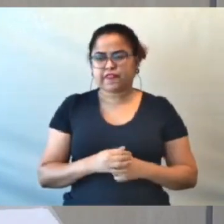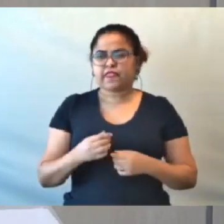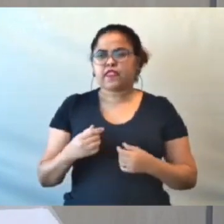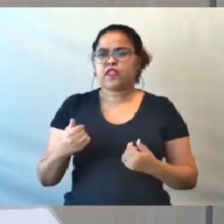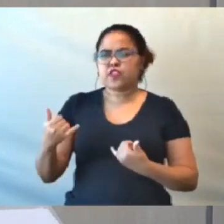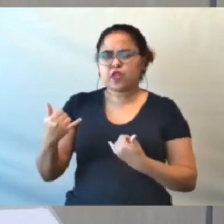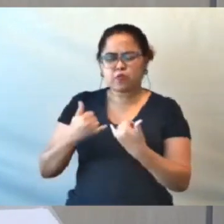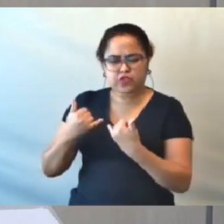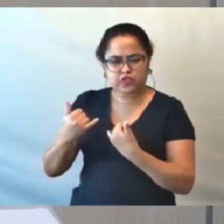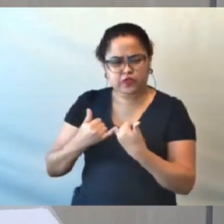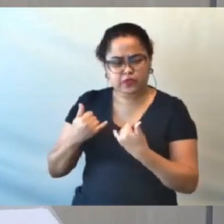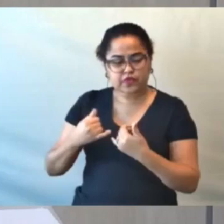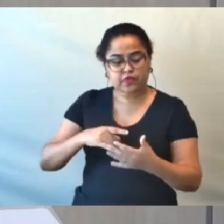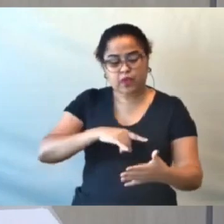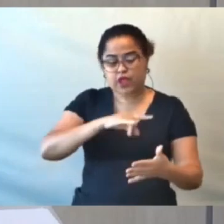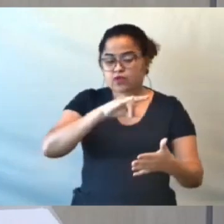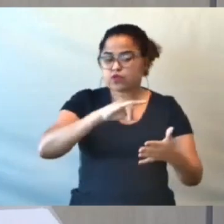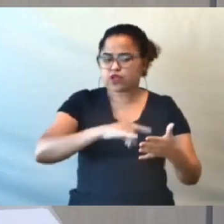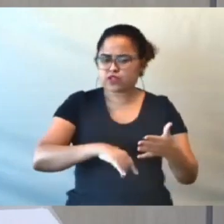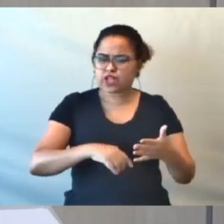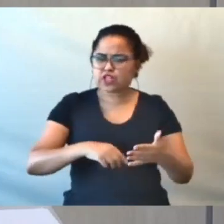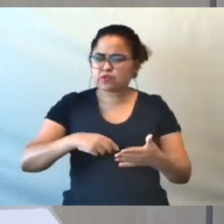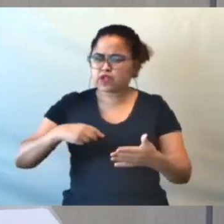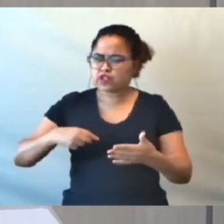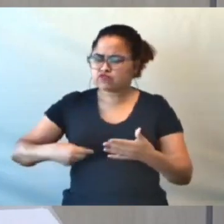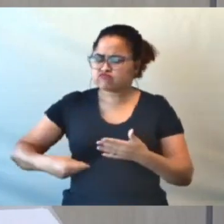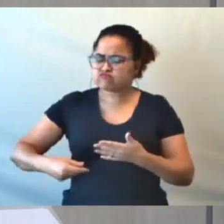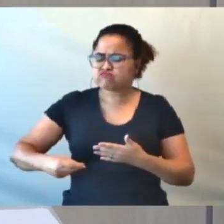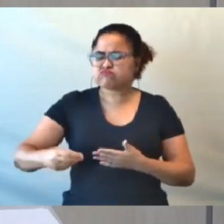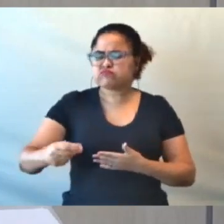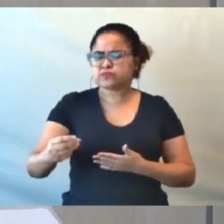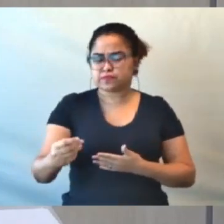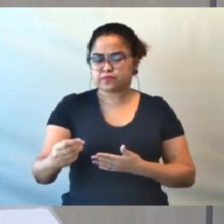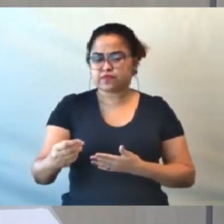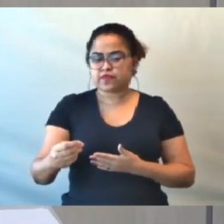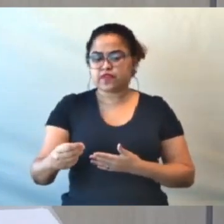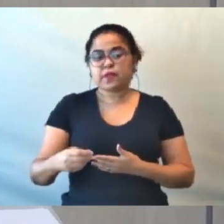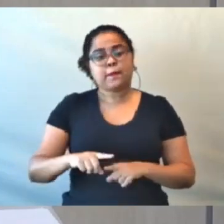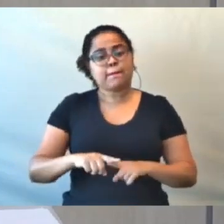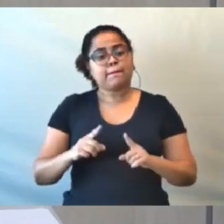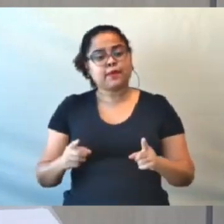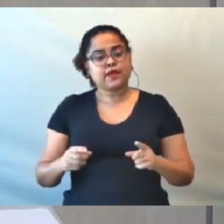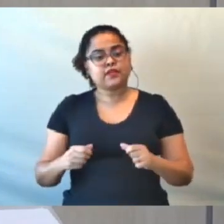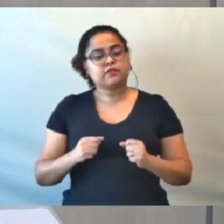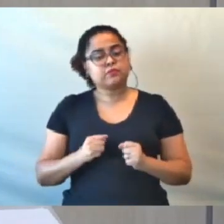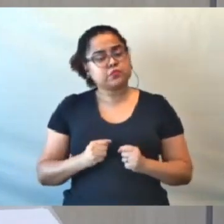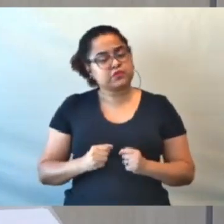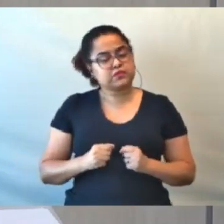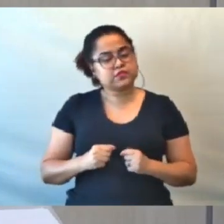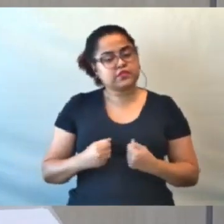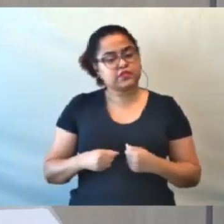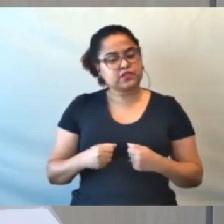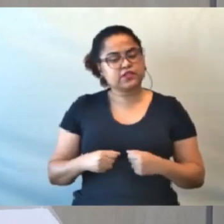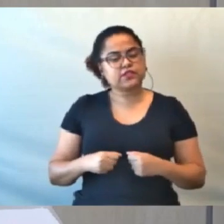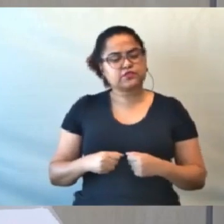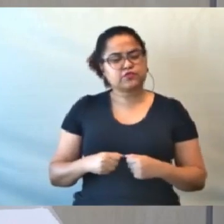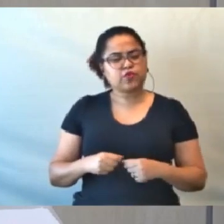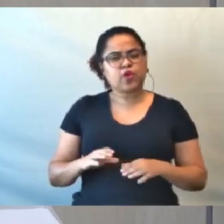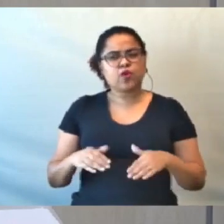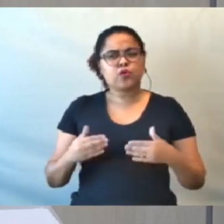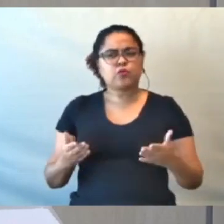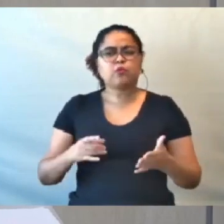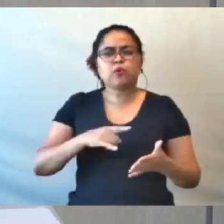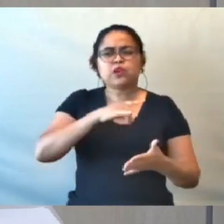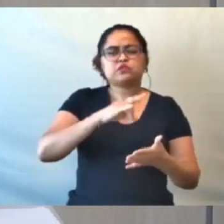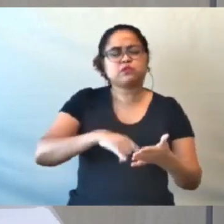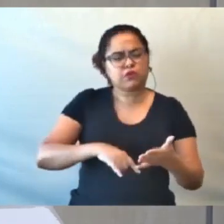duradouro, mas eu gostaria de confirmar essa informação com os senhores. Quais foram os contratos celebrados entre a Fundação Cristiano Ottoni e a